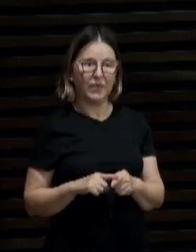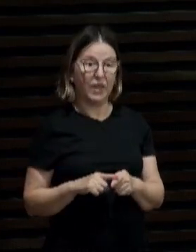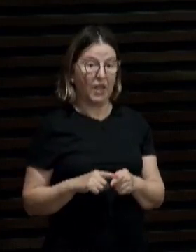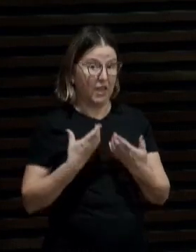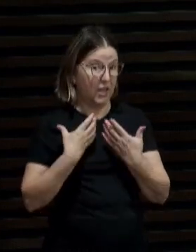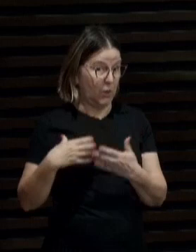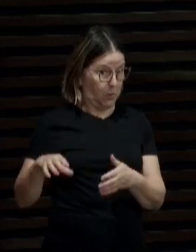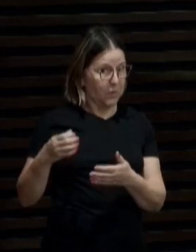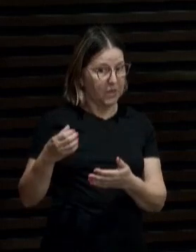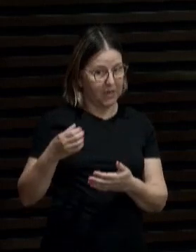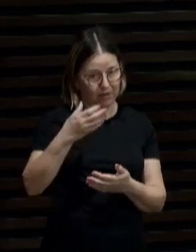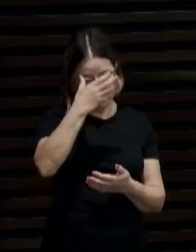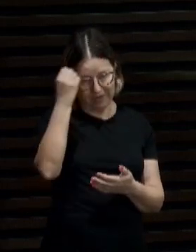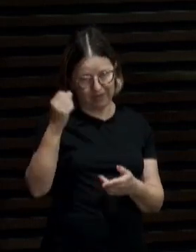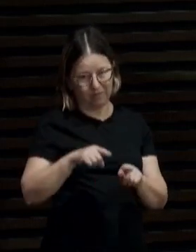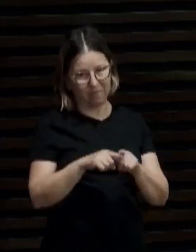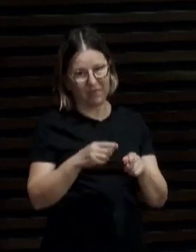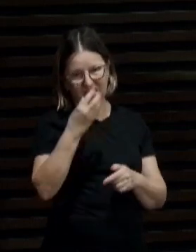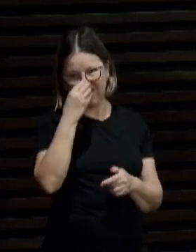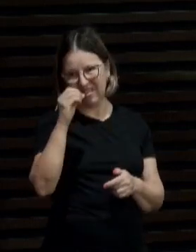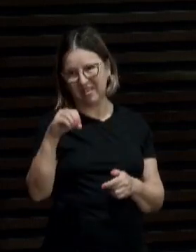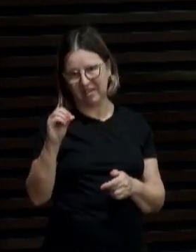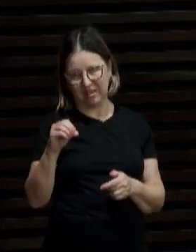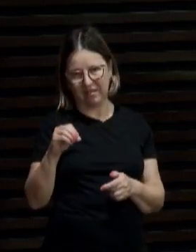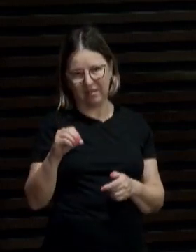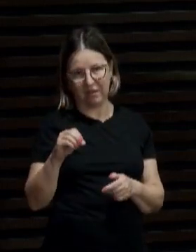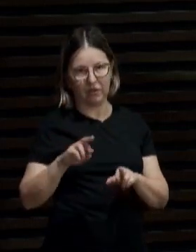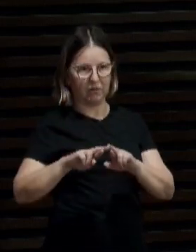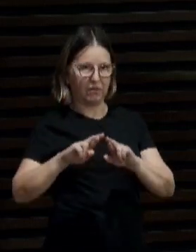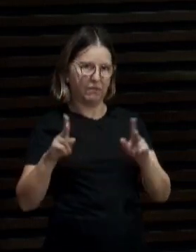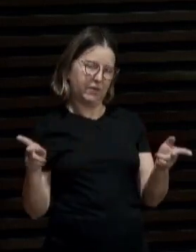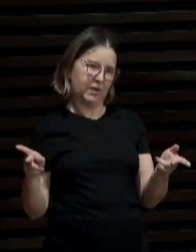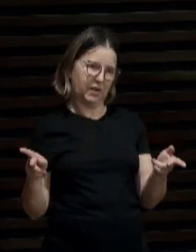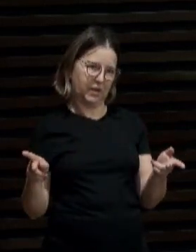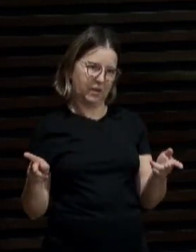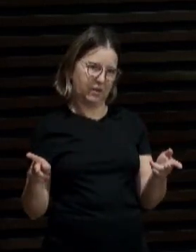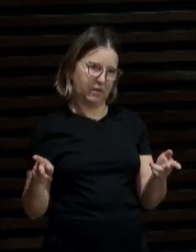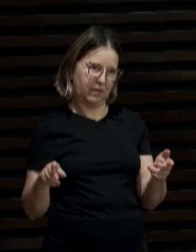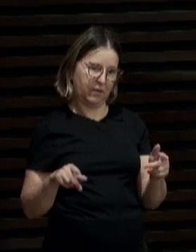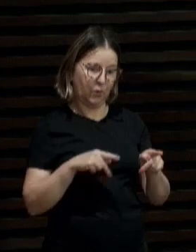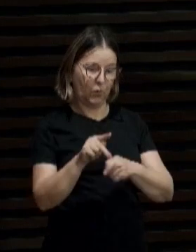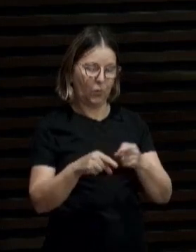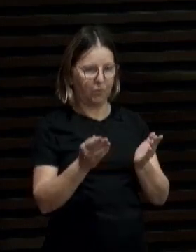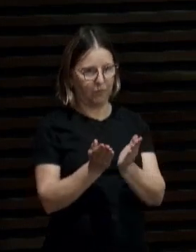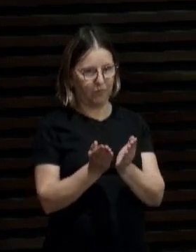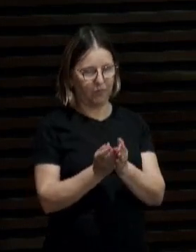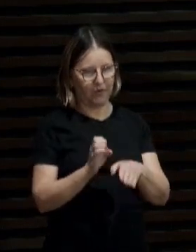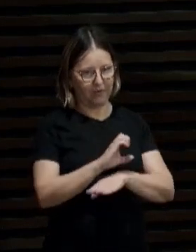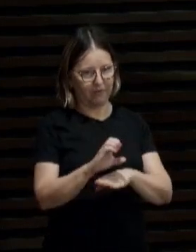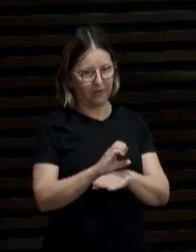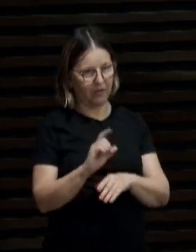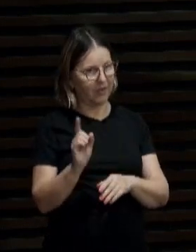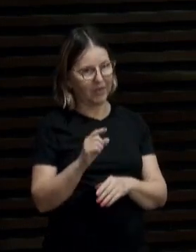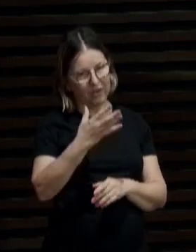eu abandonar, é um sentimento de desprezo por ele, concorda? Eles não esqueceram, eles abandonaram